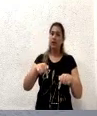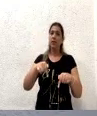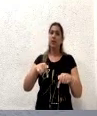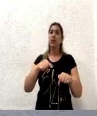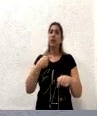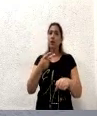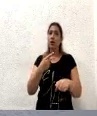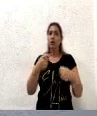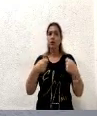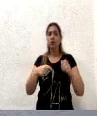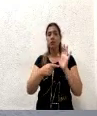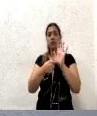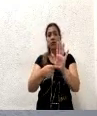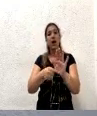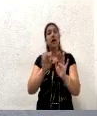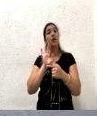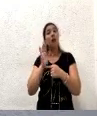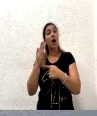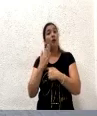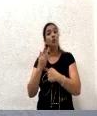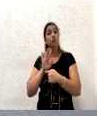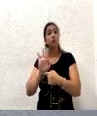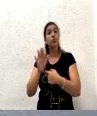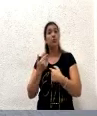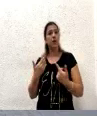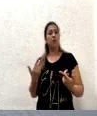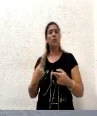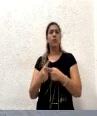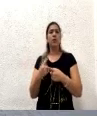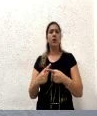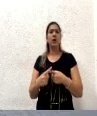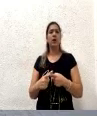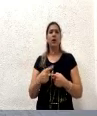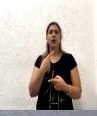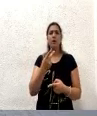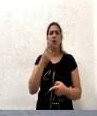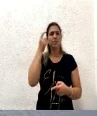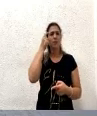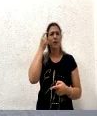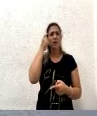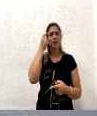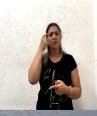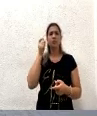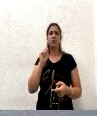nos ajuda. Né, isso, assim, a gente não tenta com isso